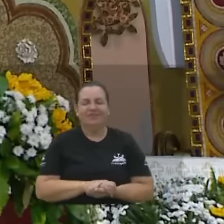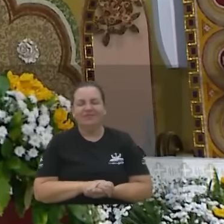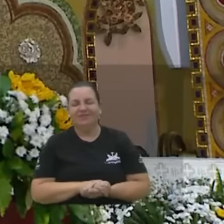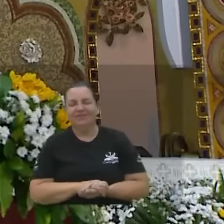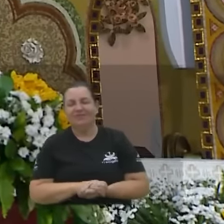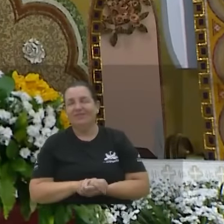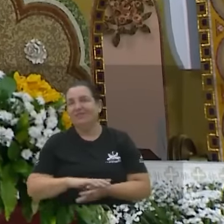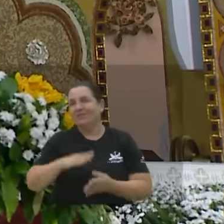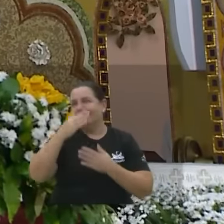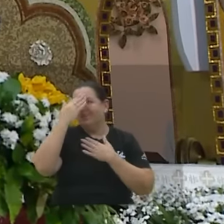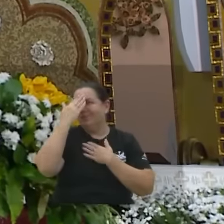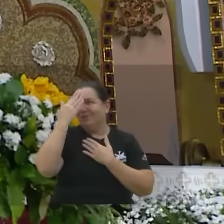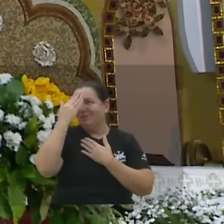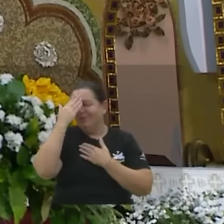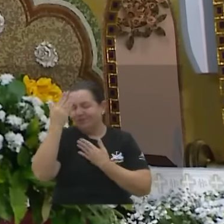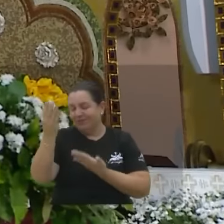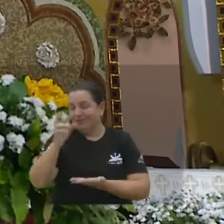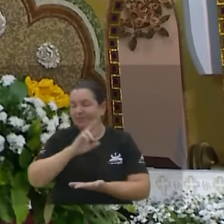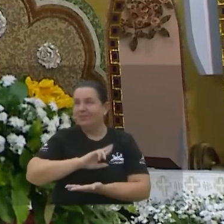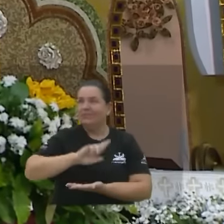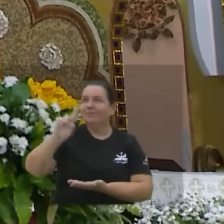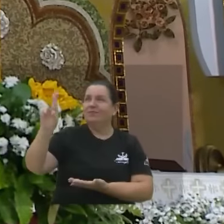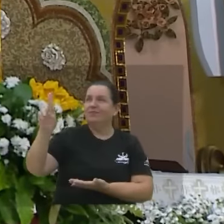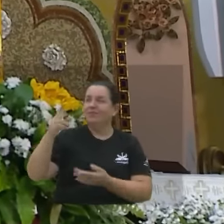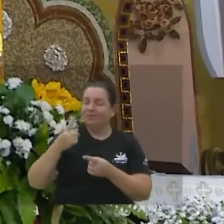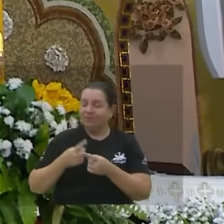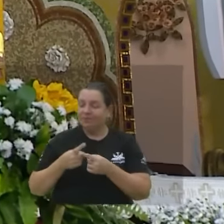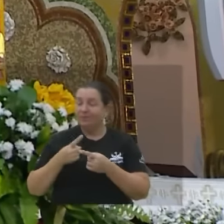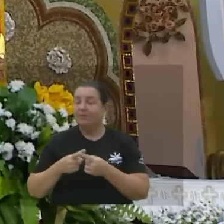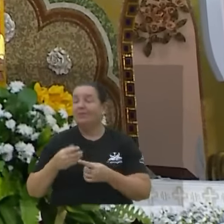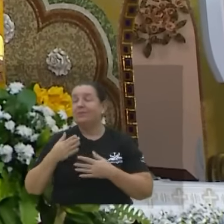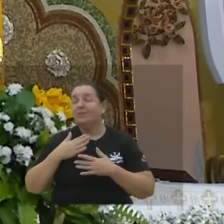angular. Dou-vos graças, ó Senhor, porque me